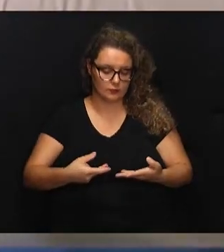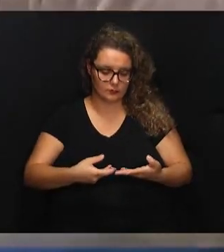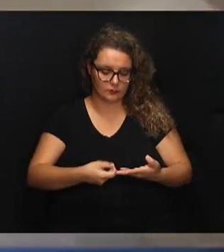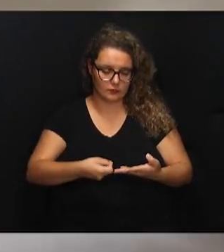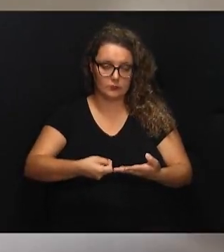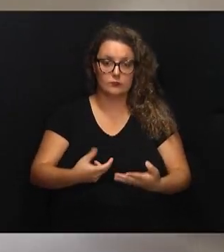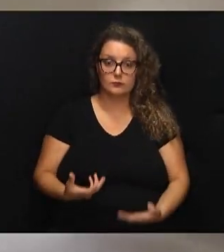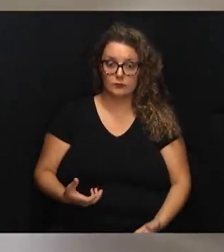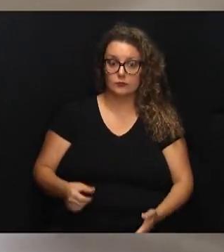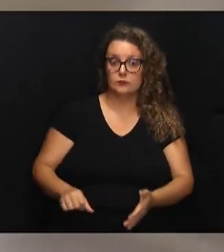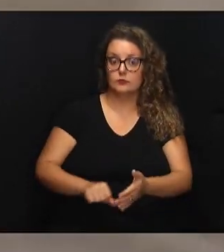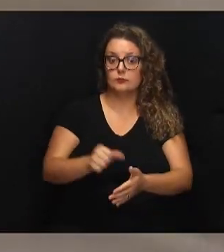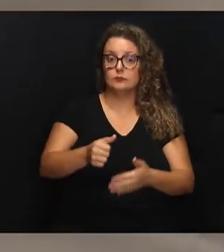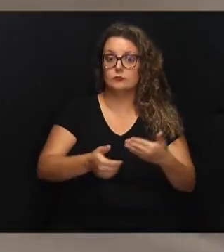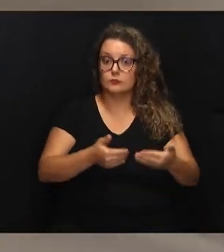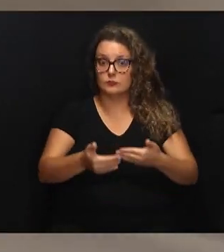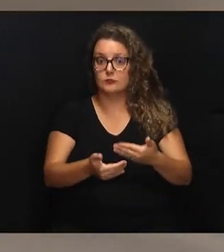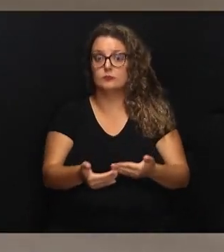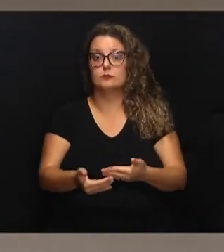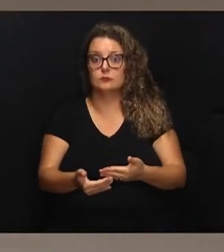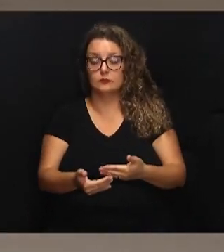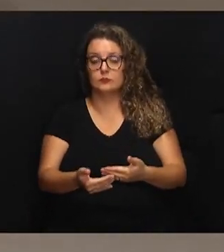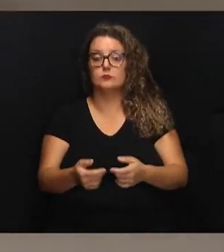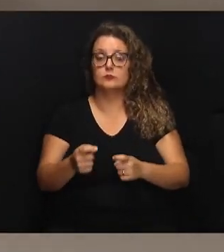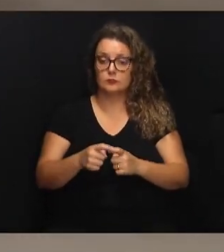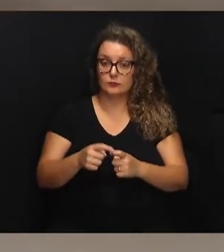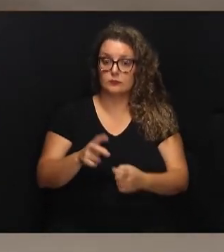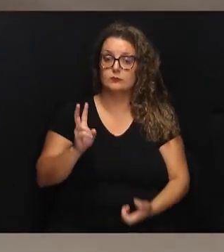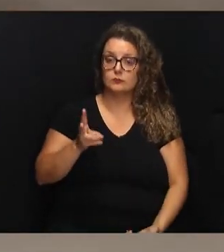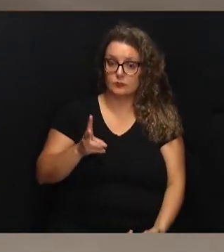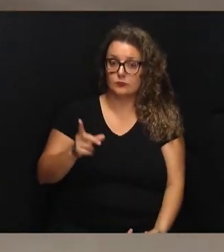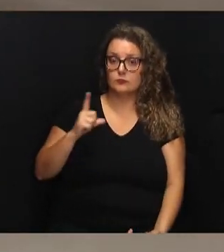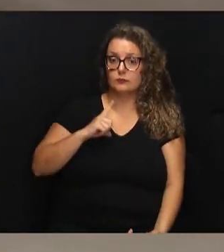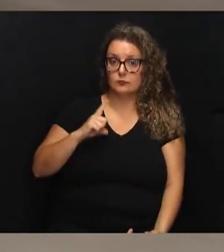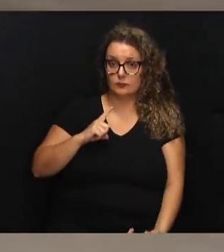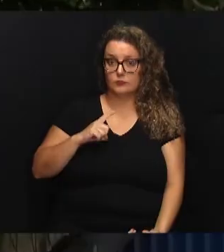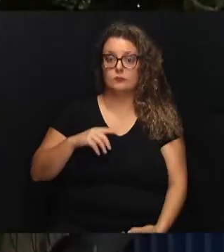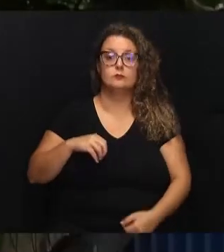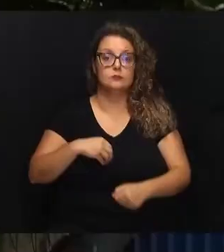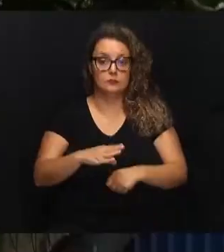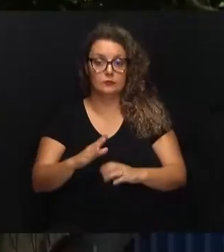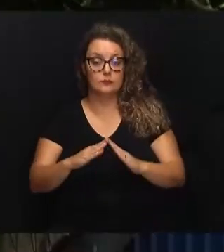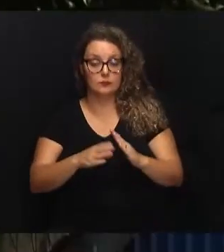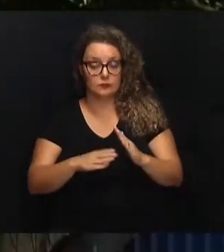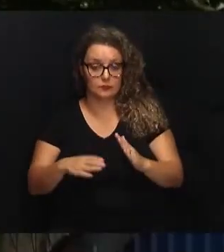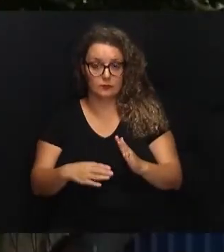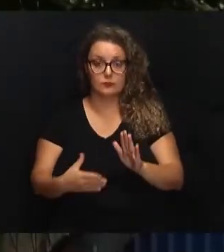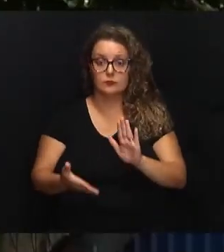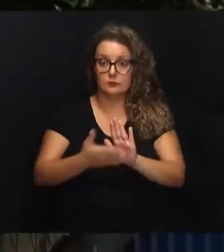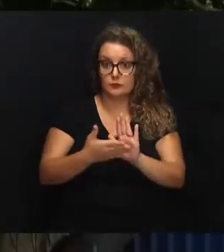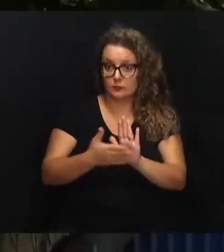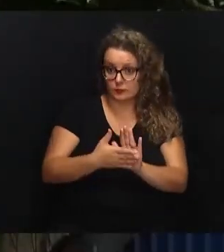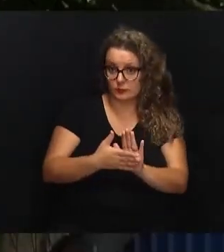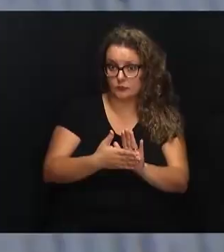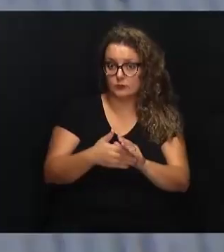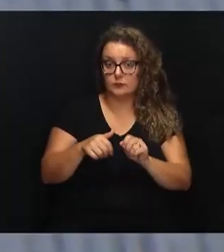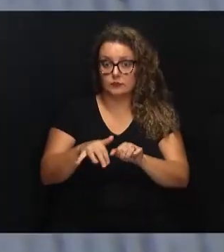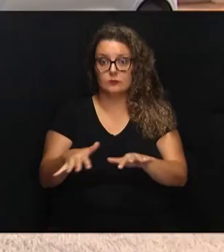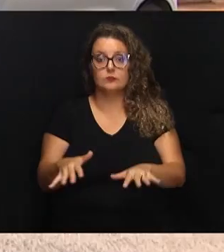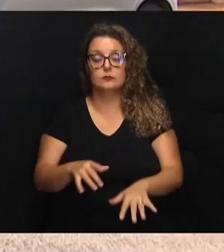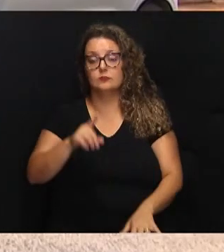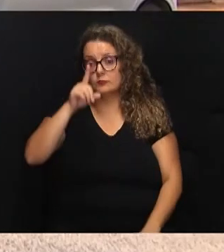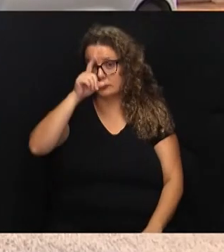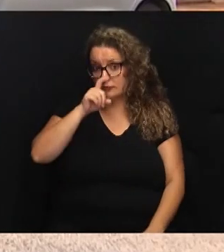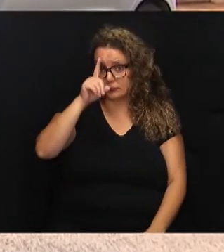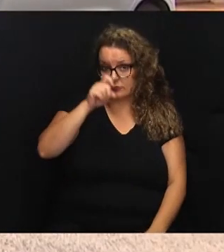logo nos primeiros procedimentos médicos, sempre que houver indicação clínica. A proposta abrange hospitais,